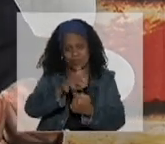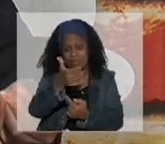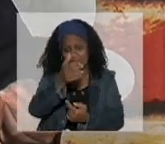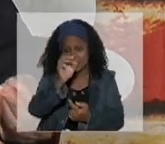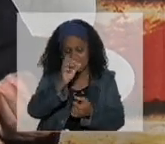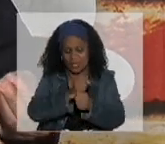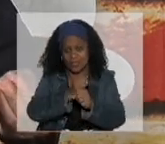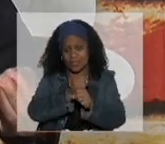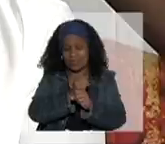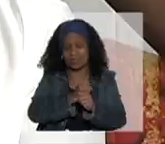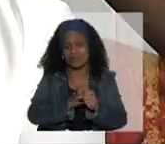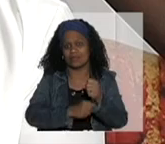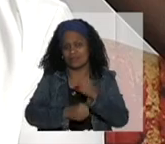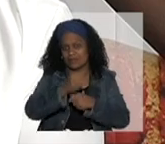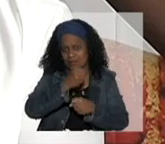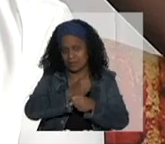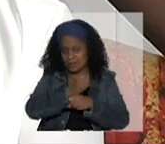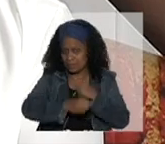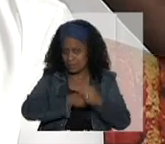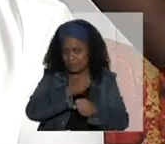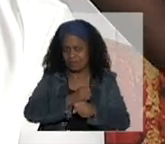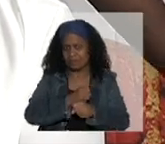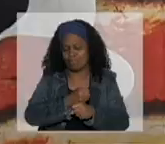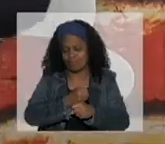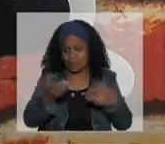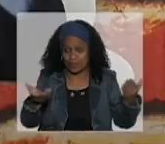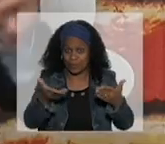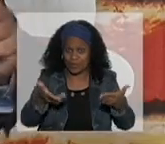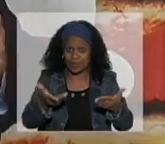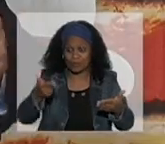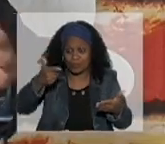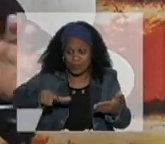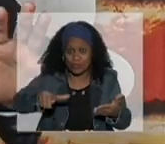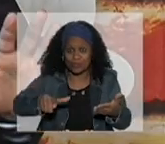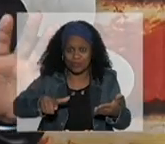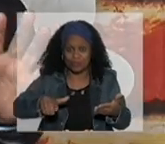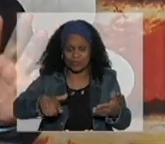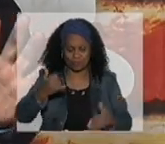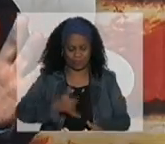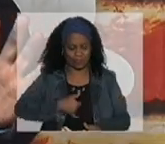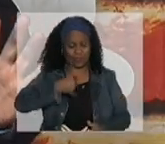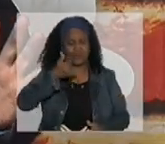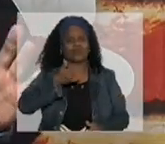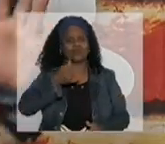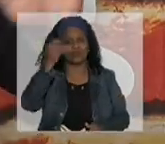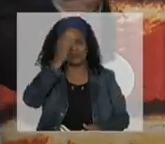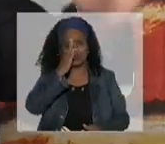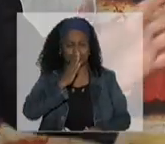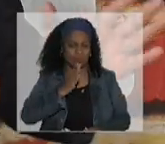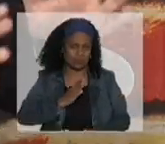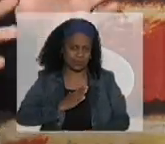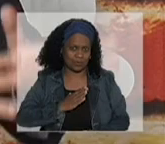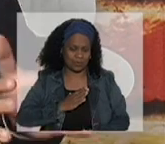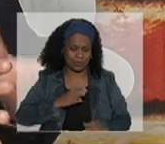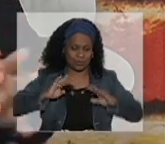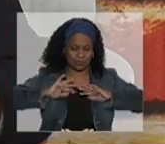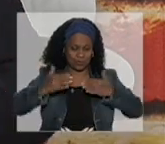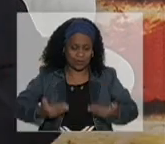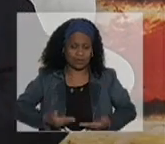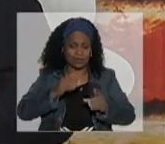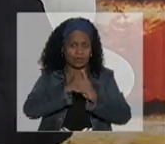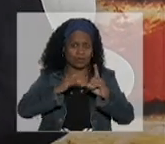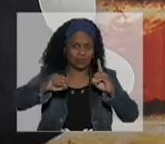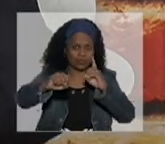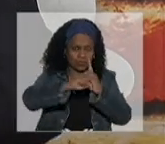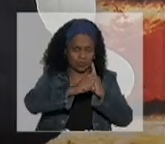anos sem depender dessa campanha, que é a doação da cidadania, atuando em várias outras frentes, que é um orgulho do Brasil, é preciso dizer. Não só o Betinho, mas como a ação da cidadania